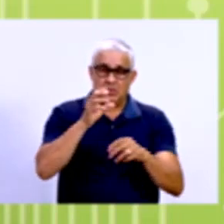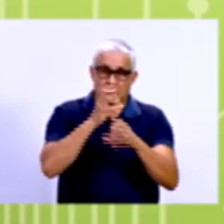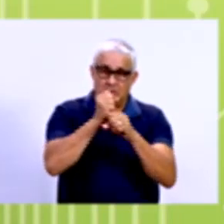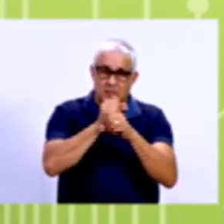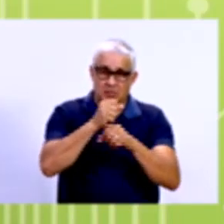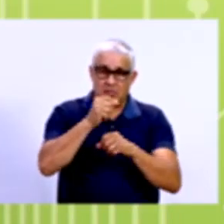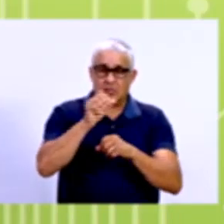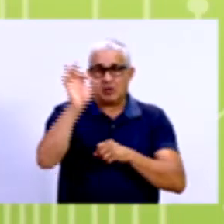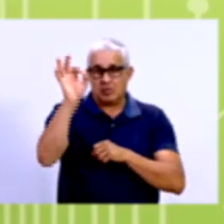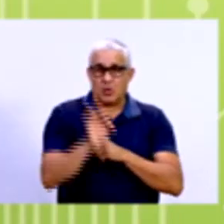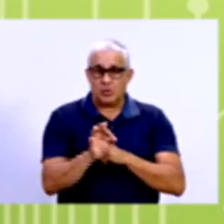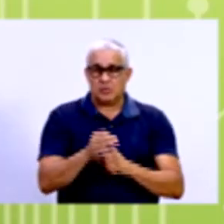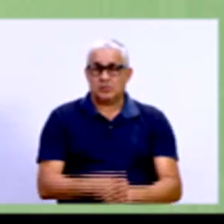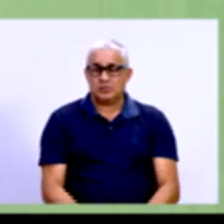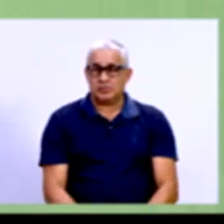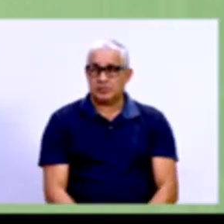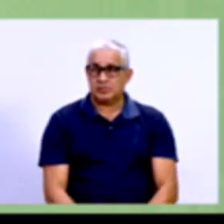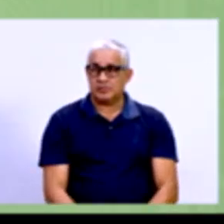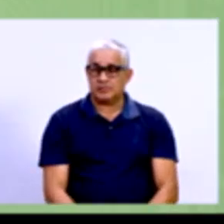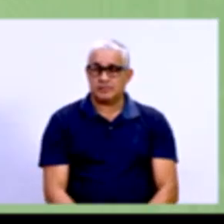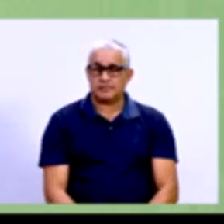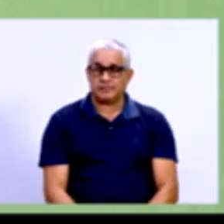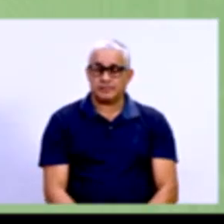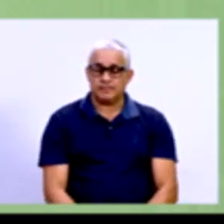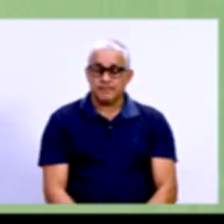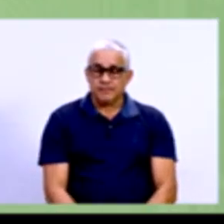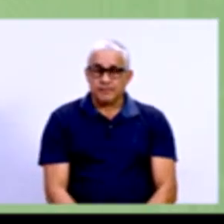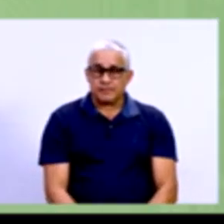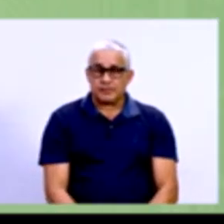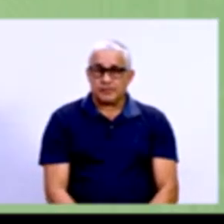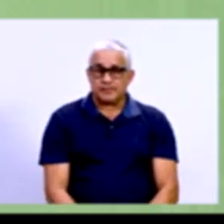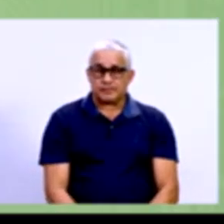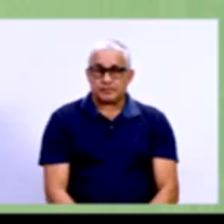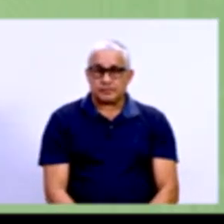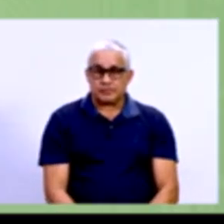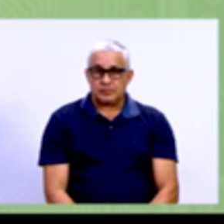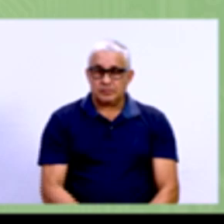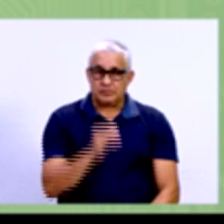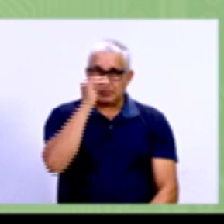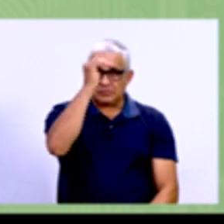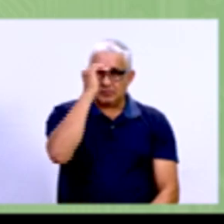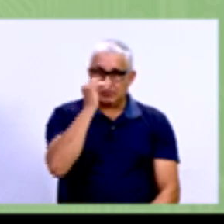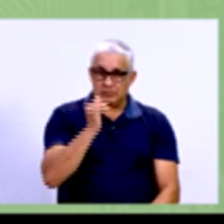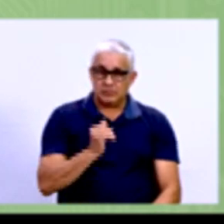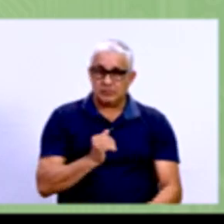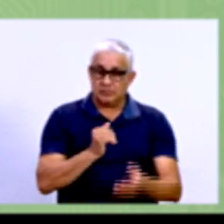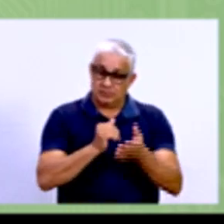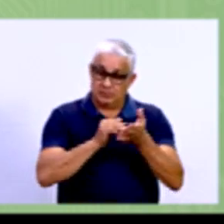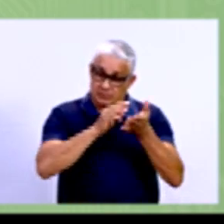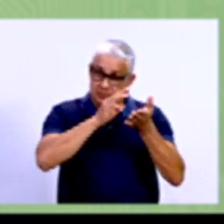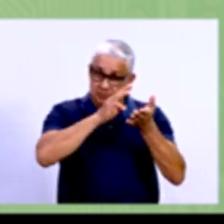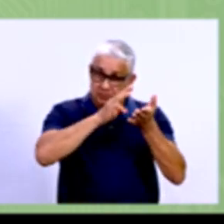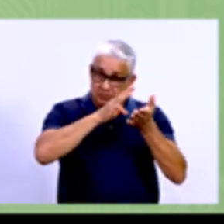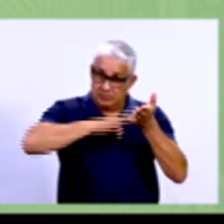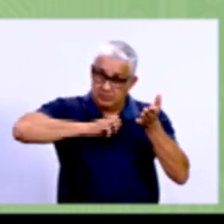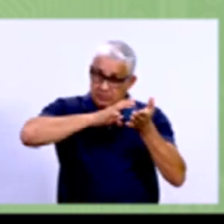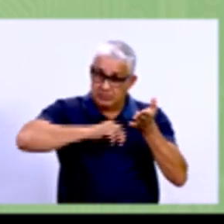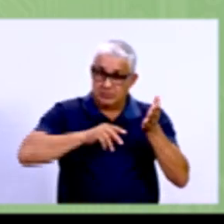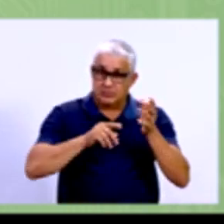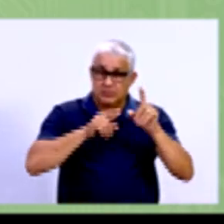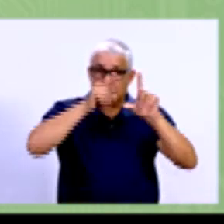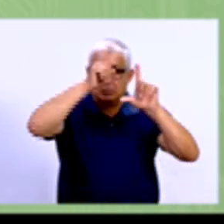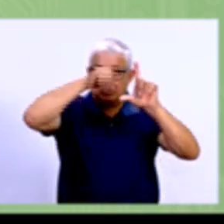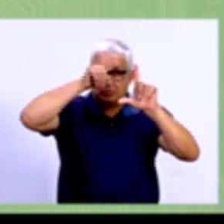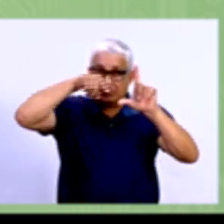porcentagem. Aí vamos entrar nas fases aqui do método estatístico. Os quadrinhos saíram um